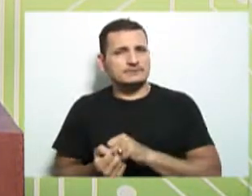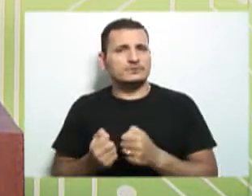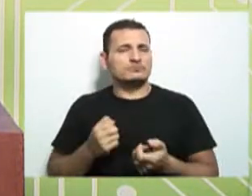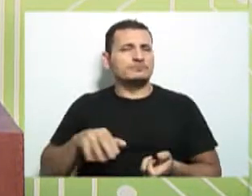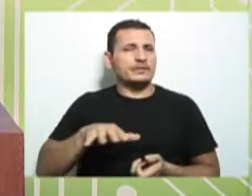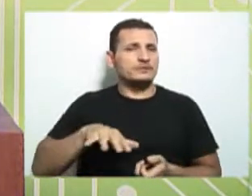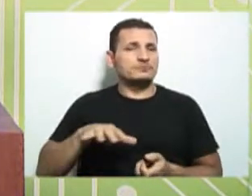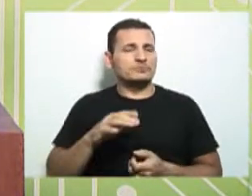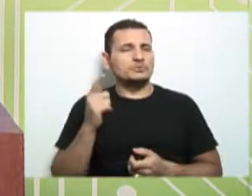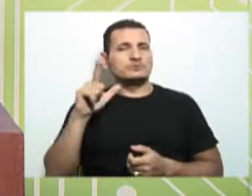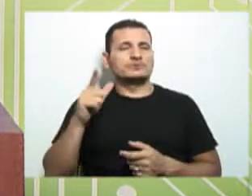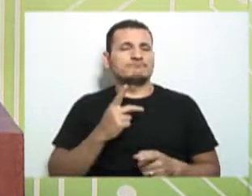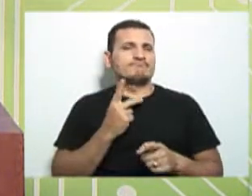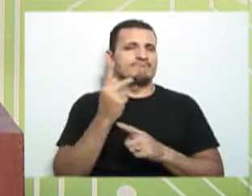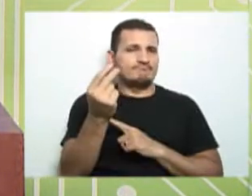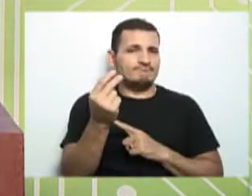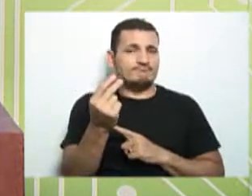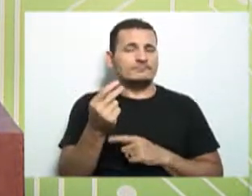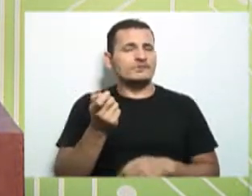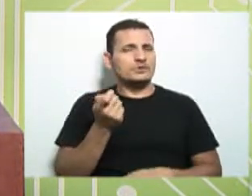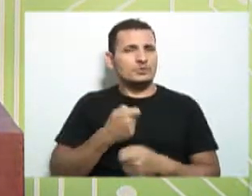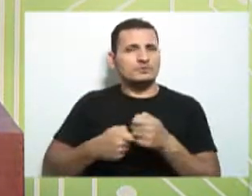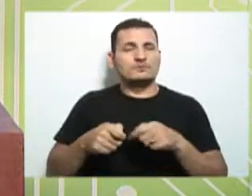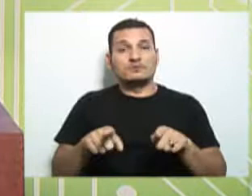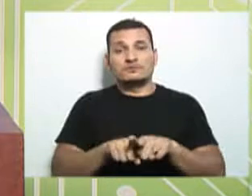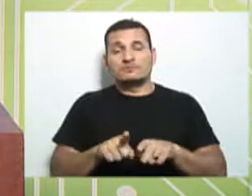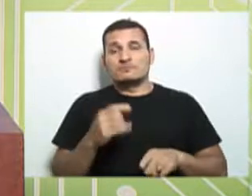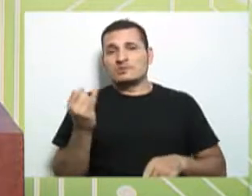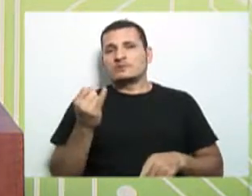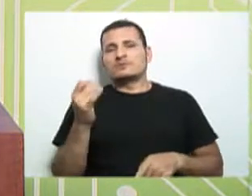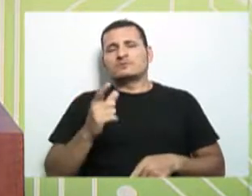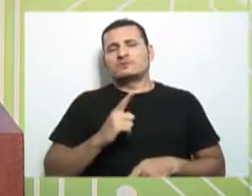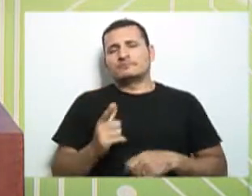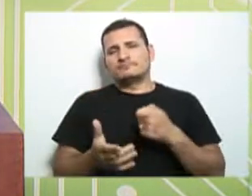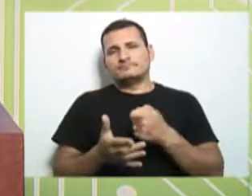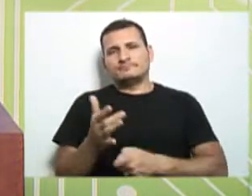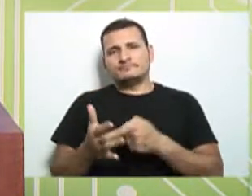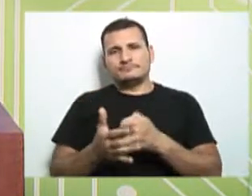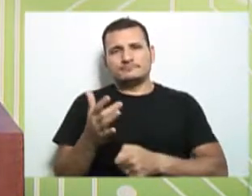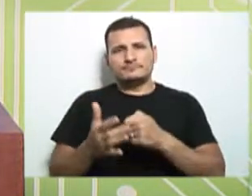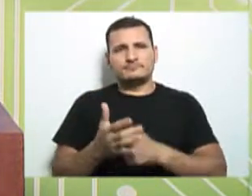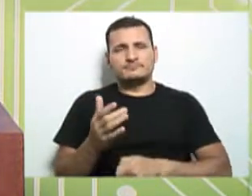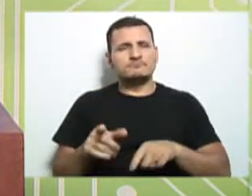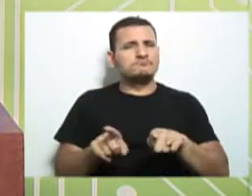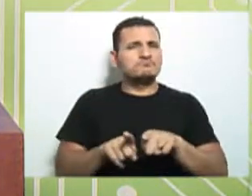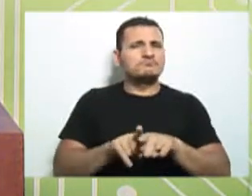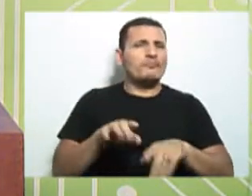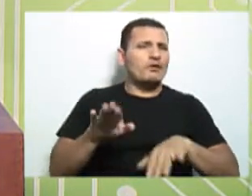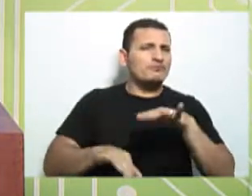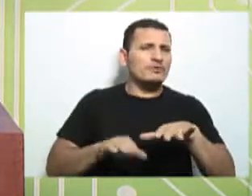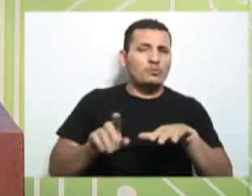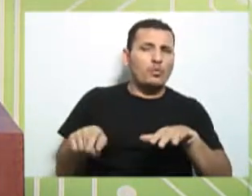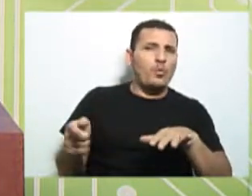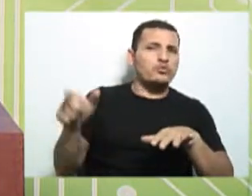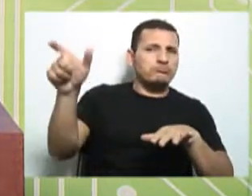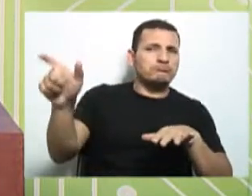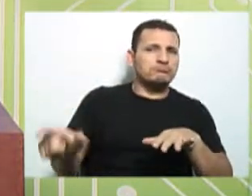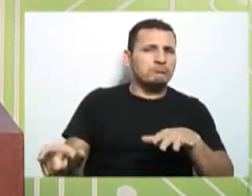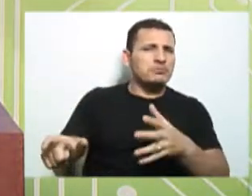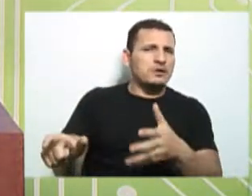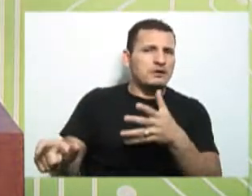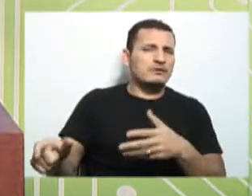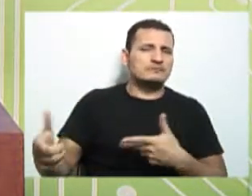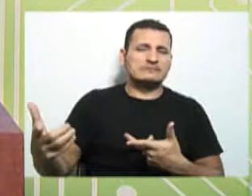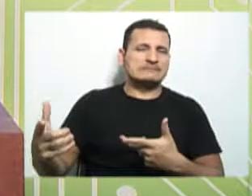Na negociação também é fundamental ter perseverança, porque muitas vezes o outro lado quer fechar mais cedo ou quer te